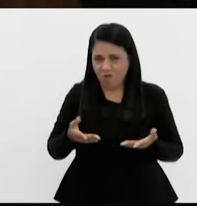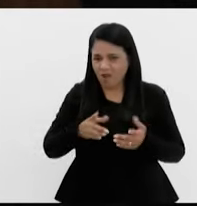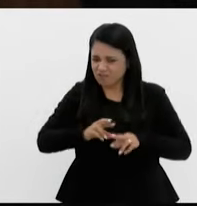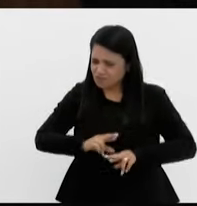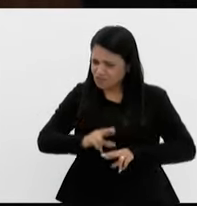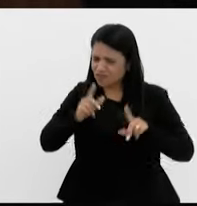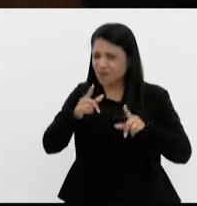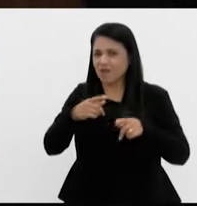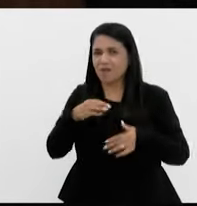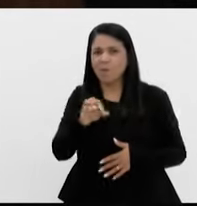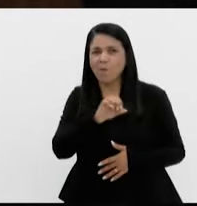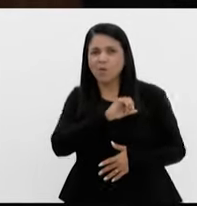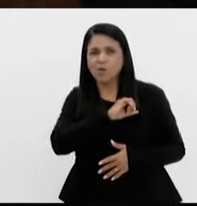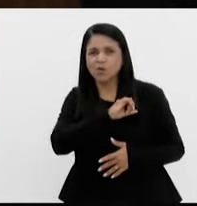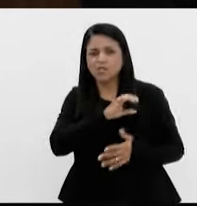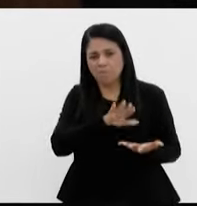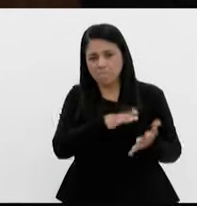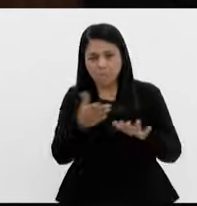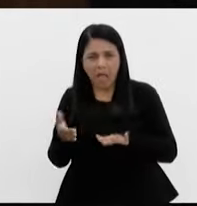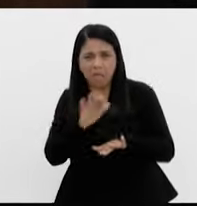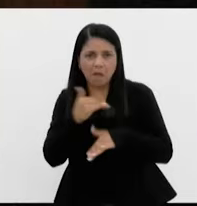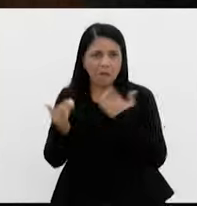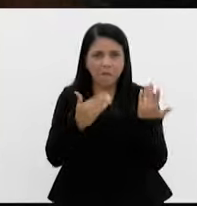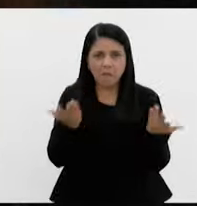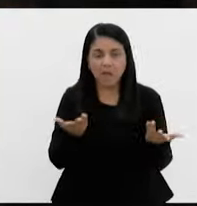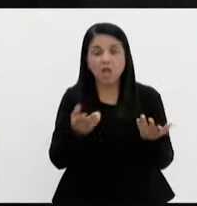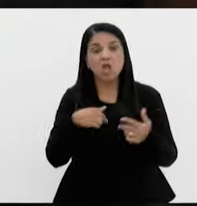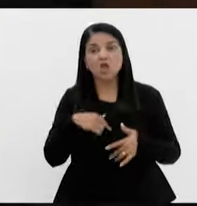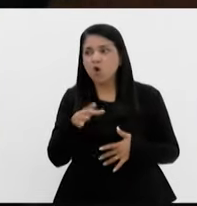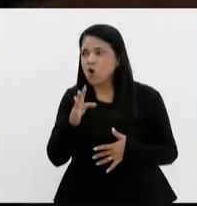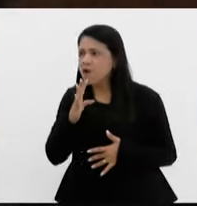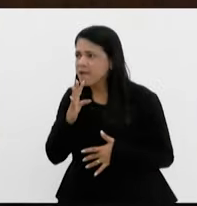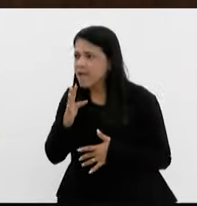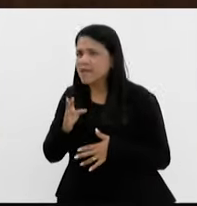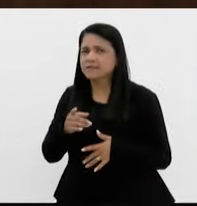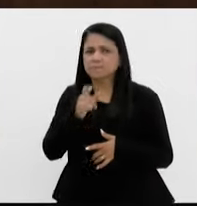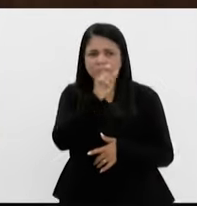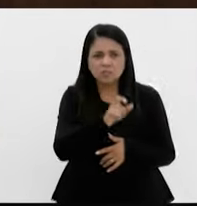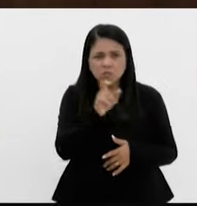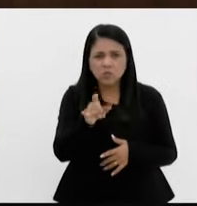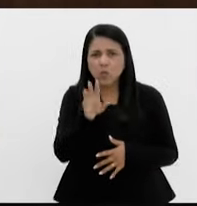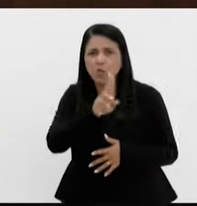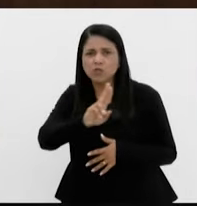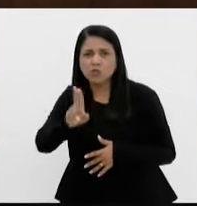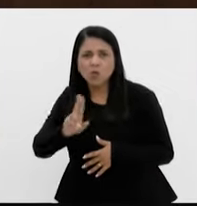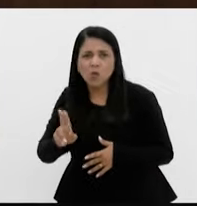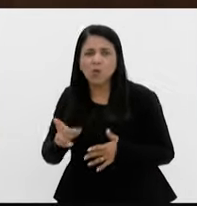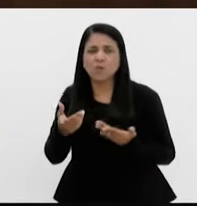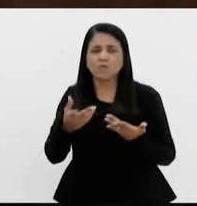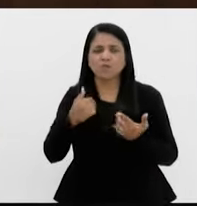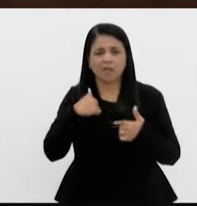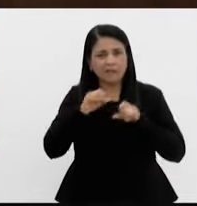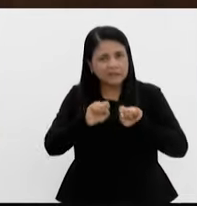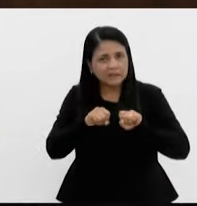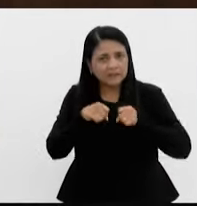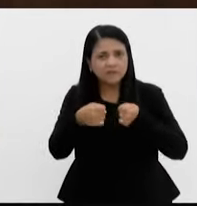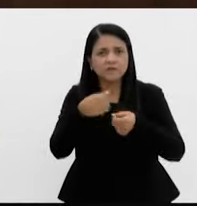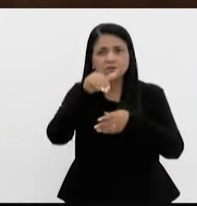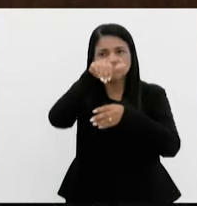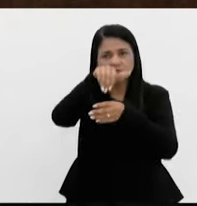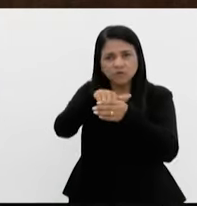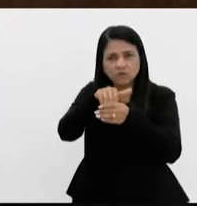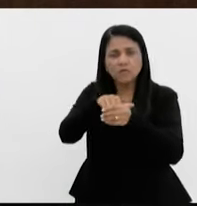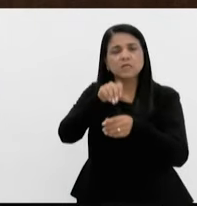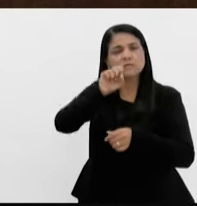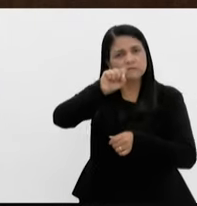contrário conhecem as pessoas conhecem pelo nome as pessoas eu sempre defendi e votei